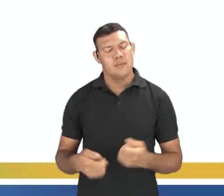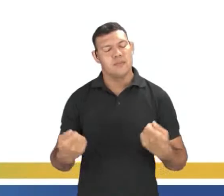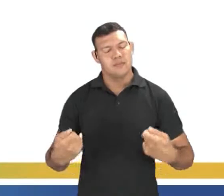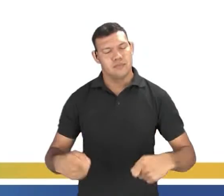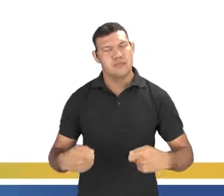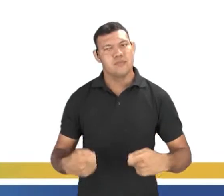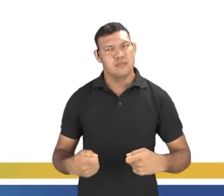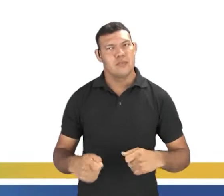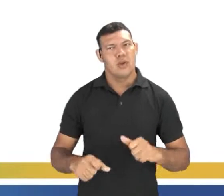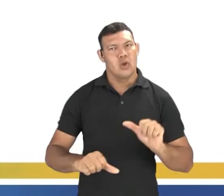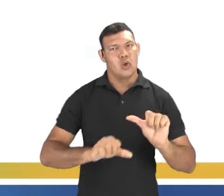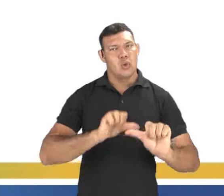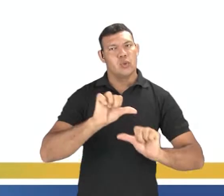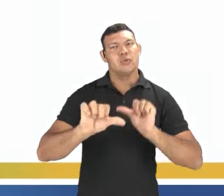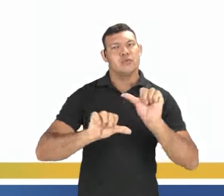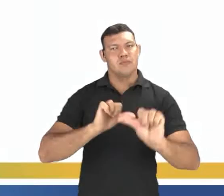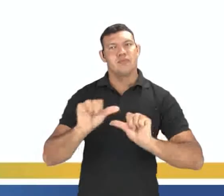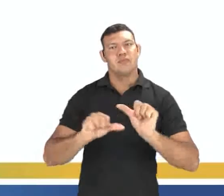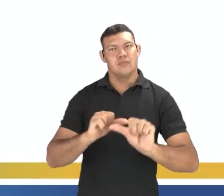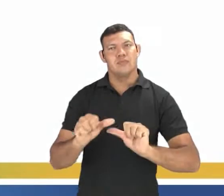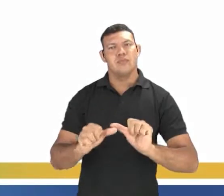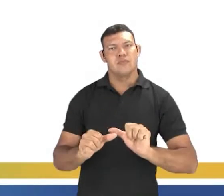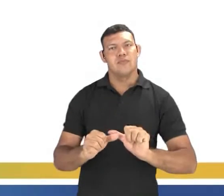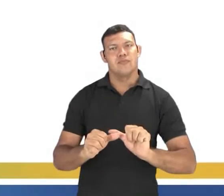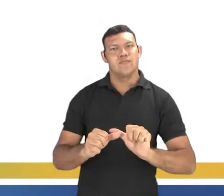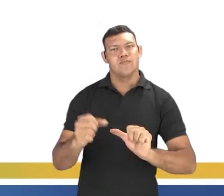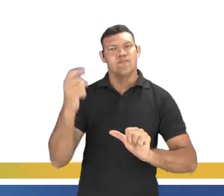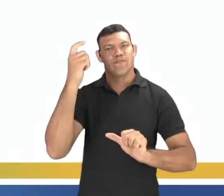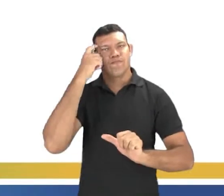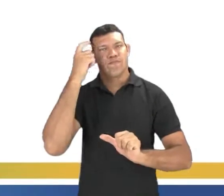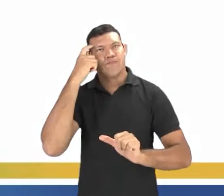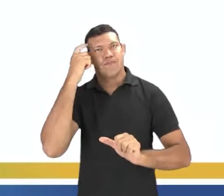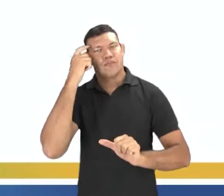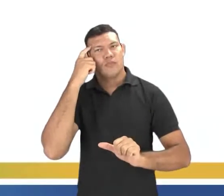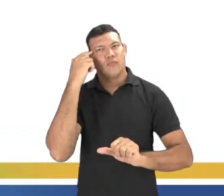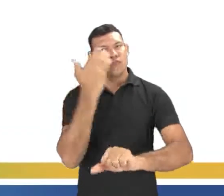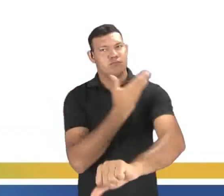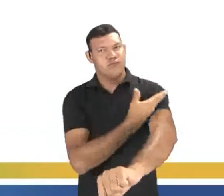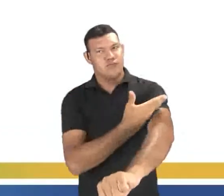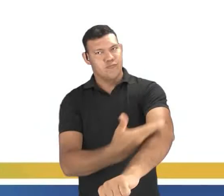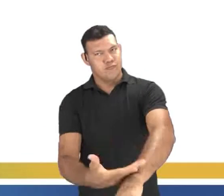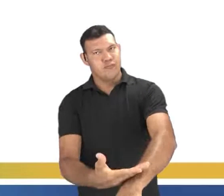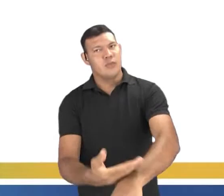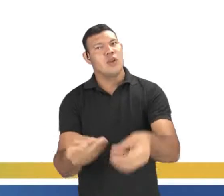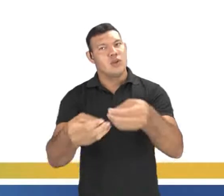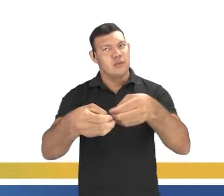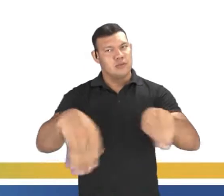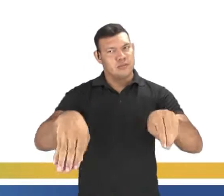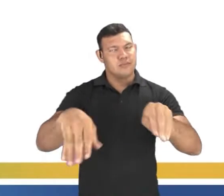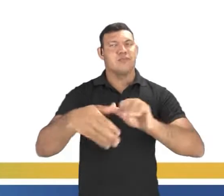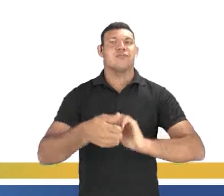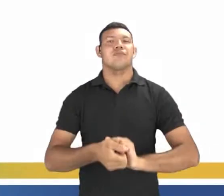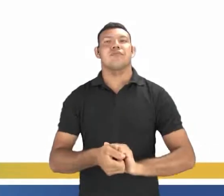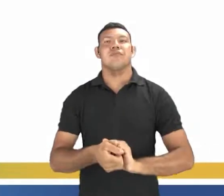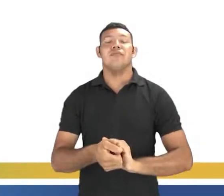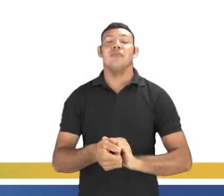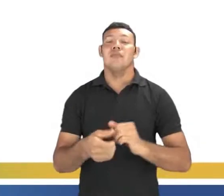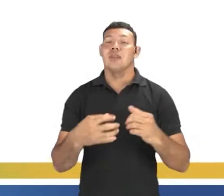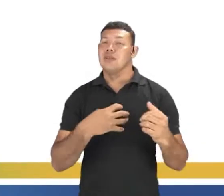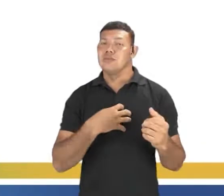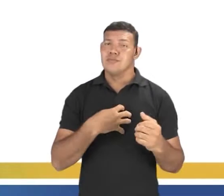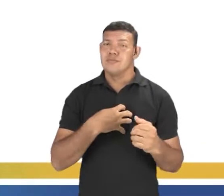só acontece quando compreendemos que podemos eliminar costumes que nos prejudicam. Deste